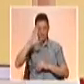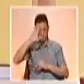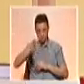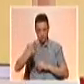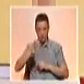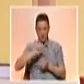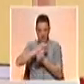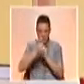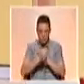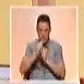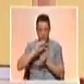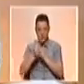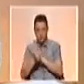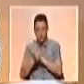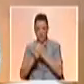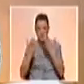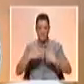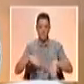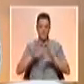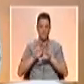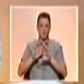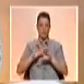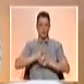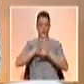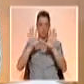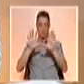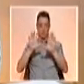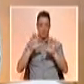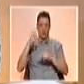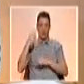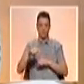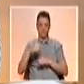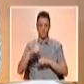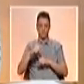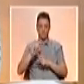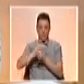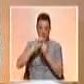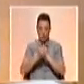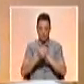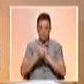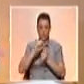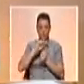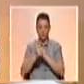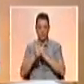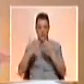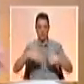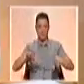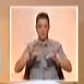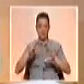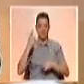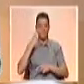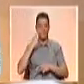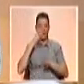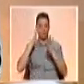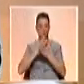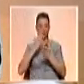mais transformados. Não é linear, mas claro que há um acréscimo na sua transformação. Mas nós não vamos viver só de